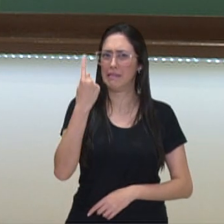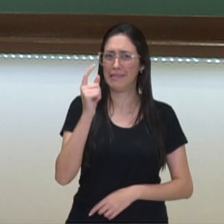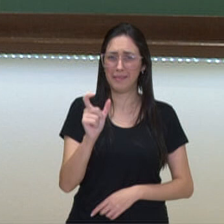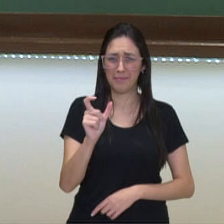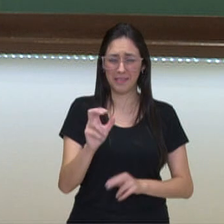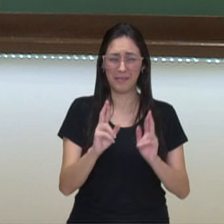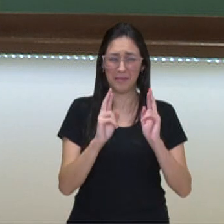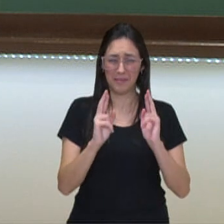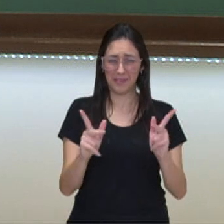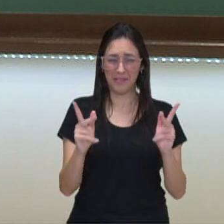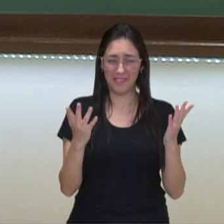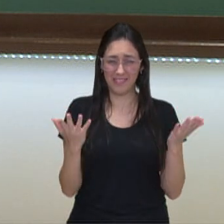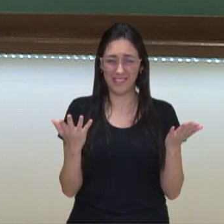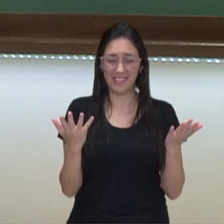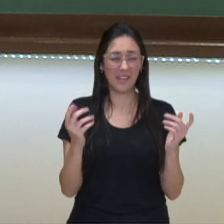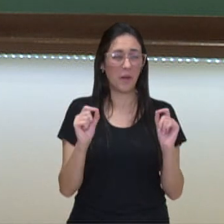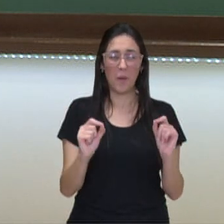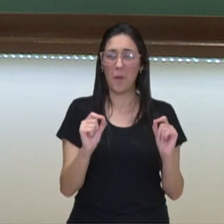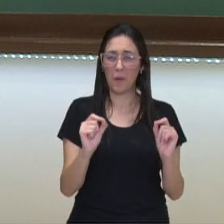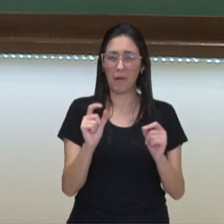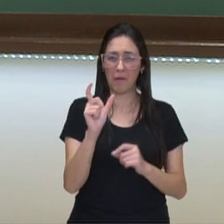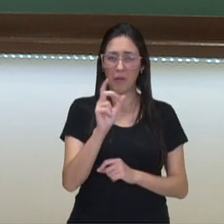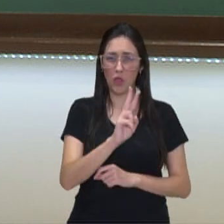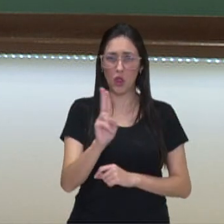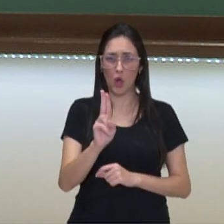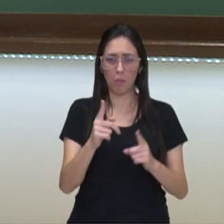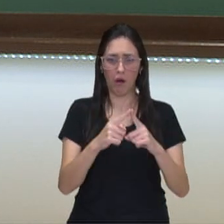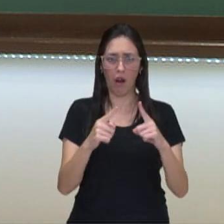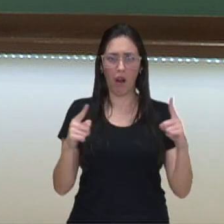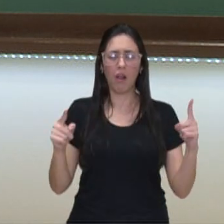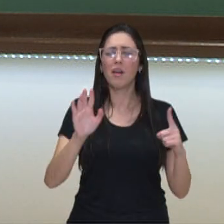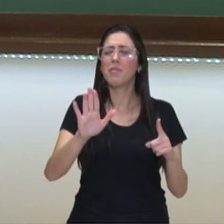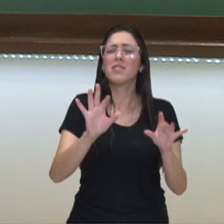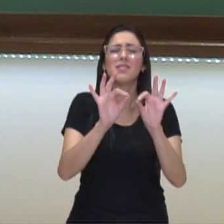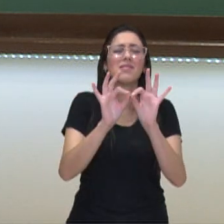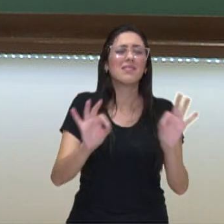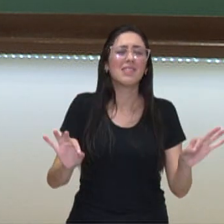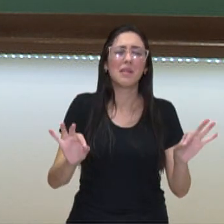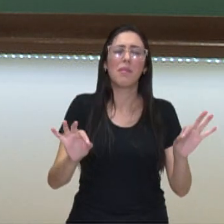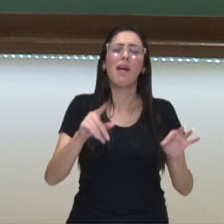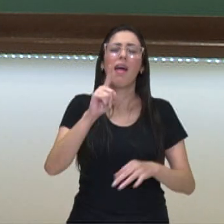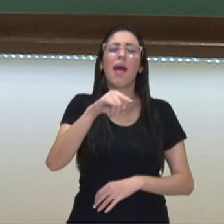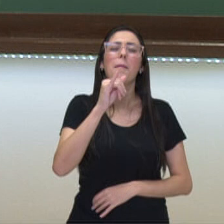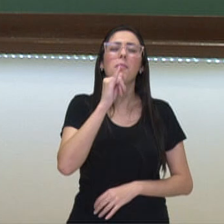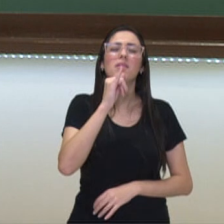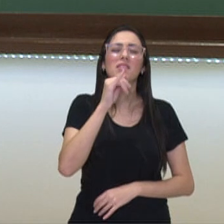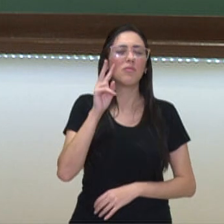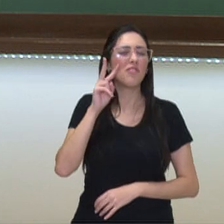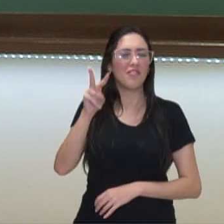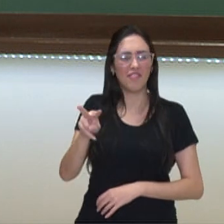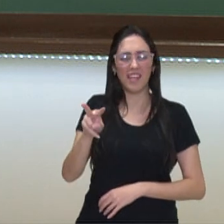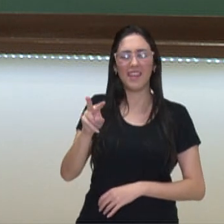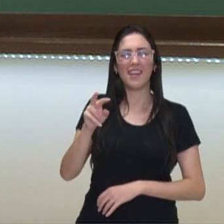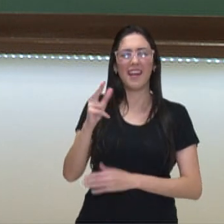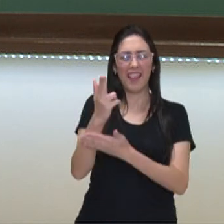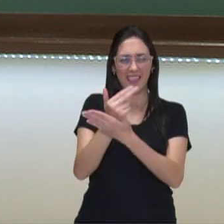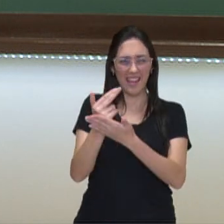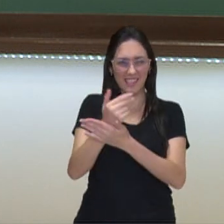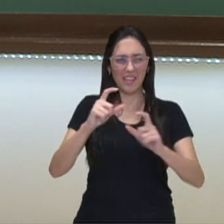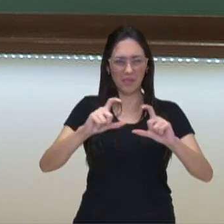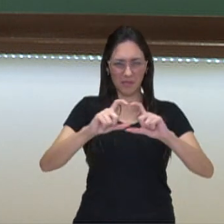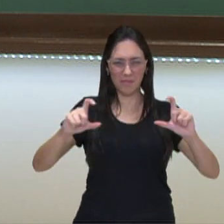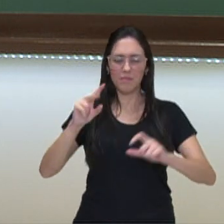onomatopeicas ou onomatopeias é um nomezão, mas é uma coisa bem simples. É quando você olha lá nos quadrinhos que